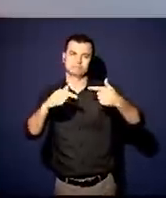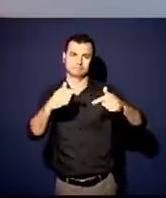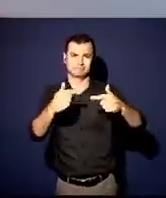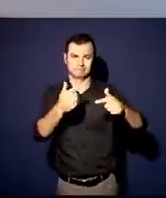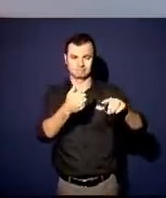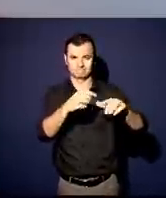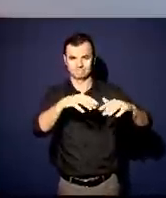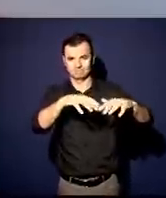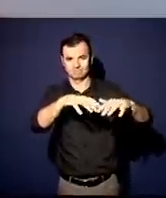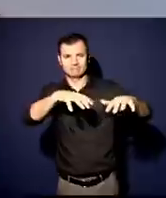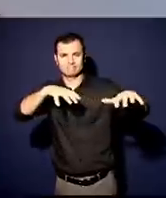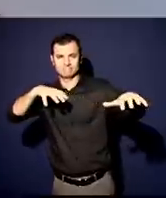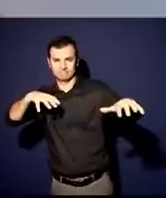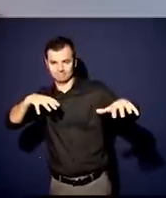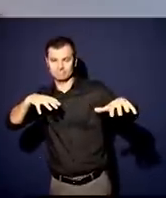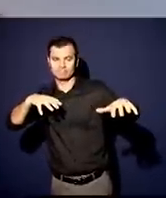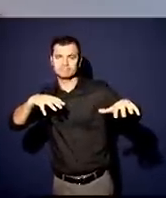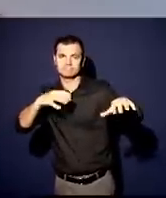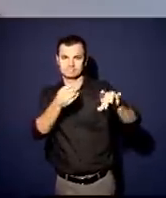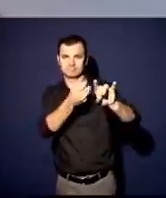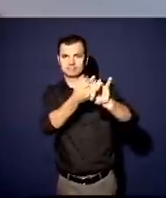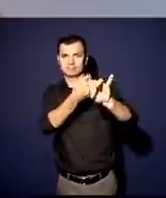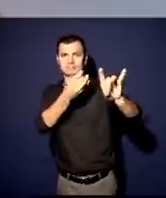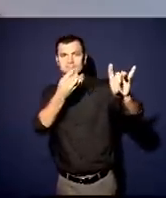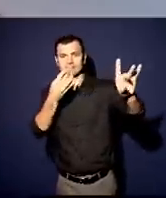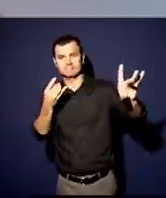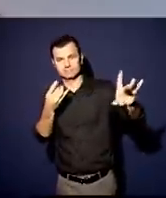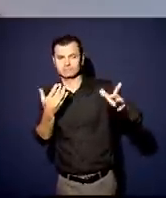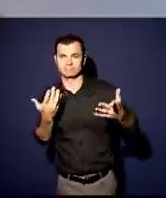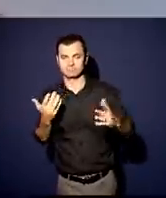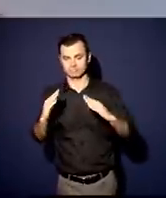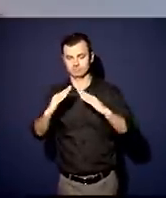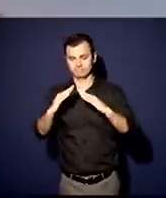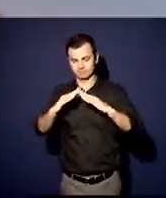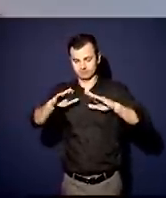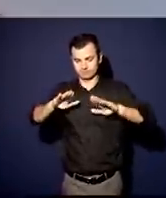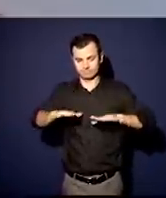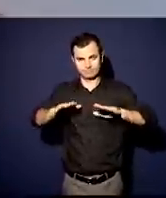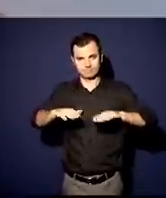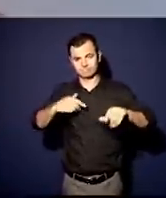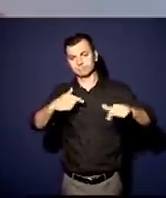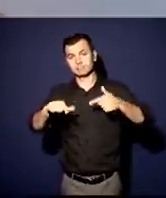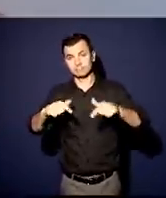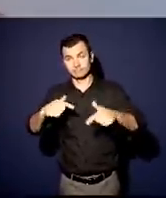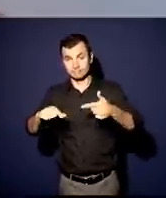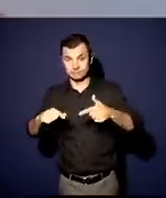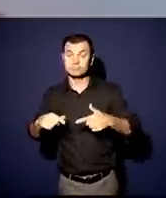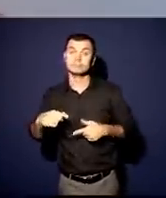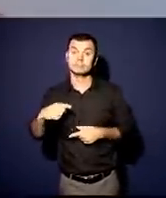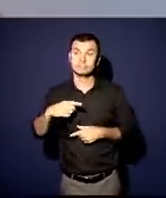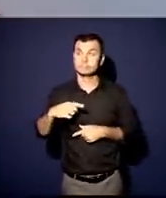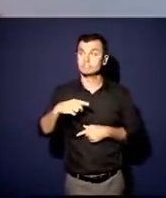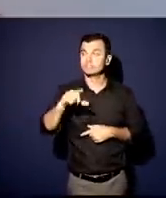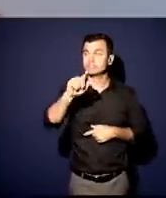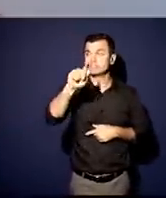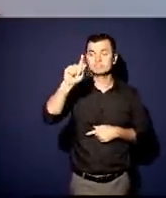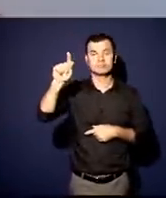Que você fez com que as pessoas passassem a trabalhar de casa, e o pool que você tem dentro das